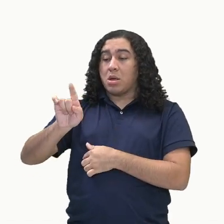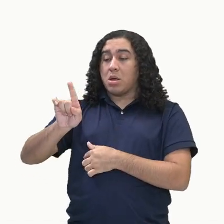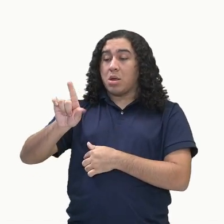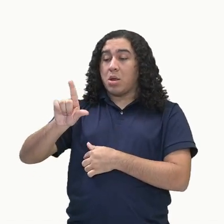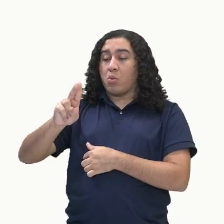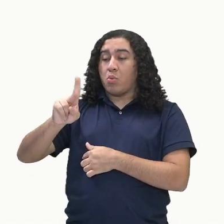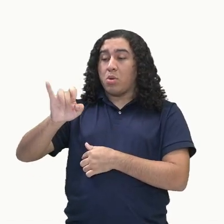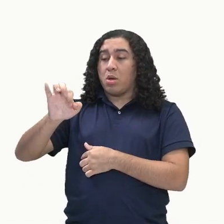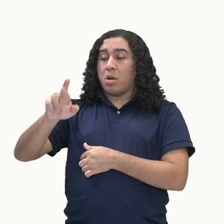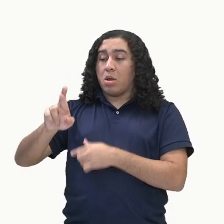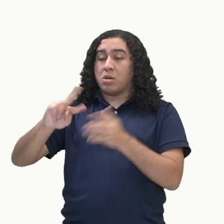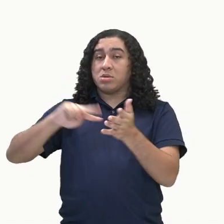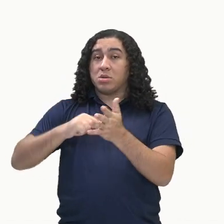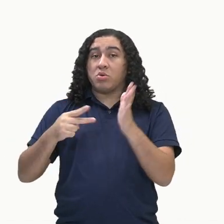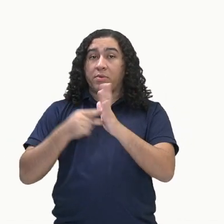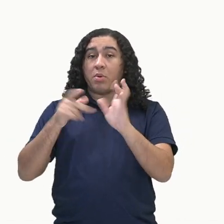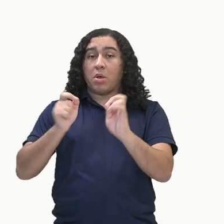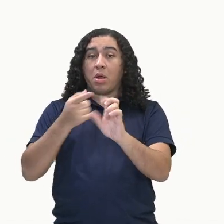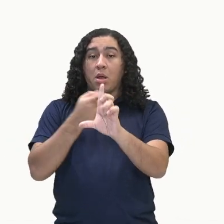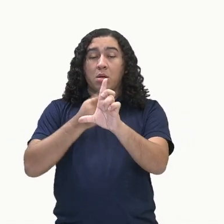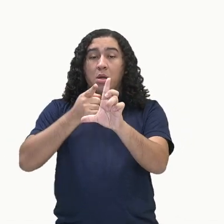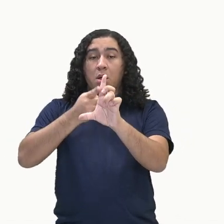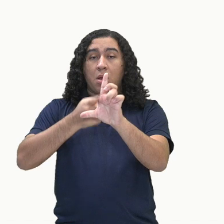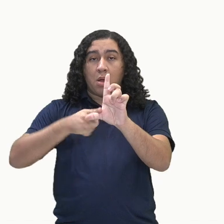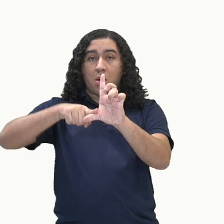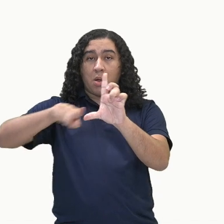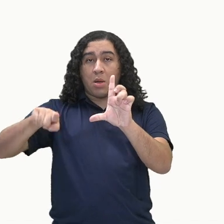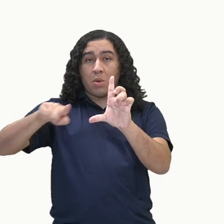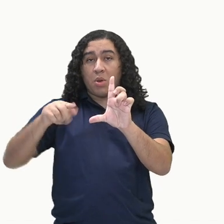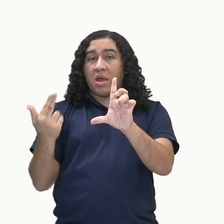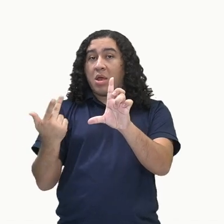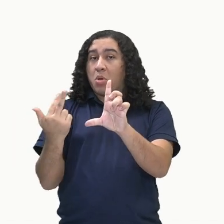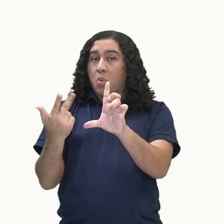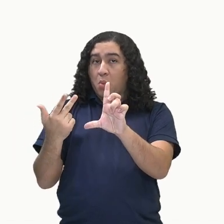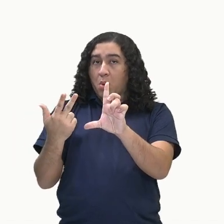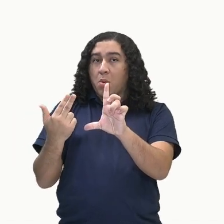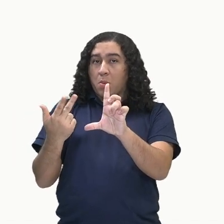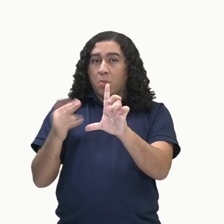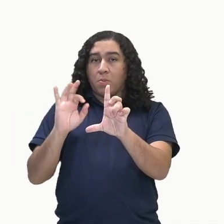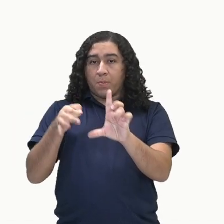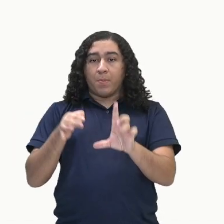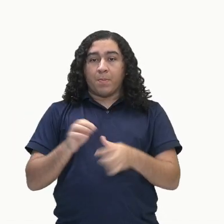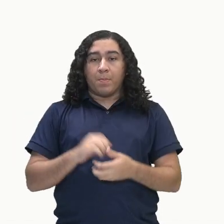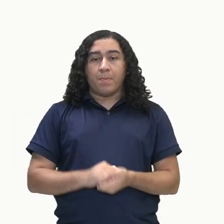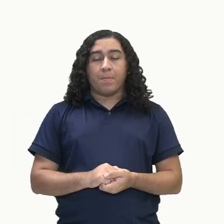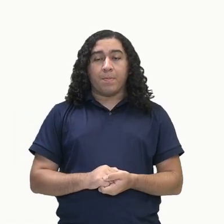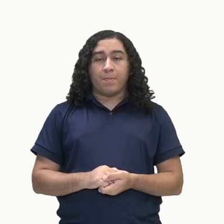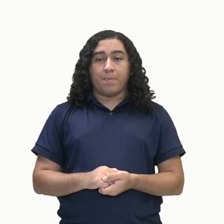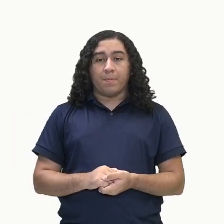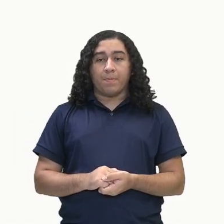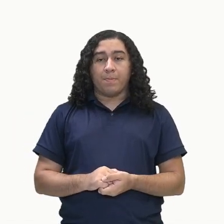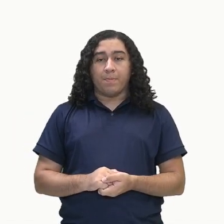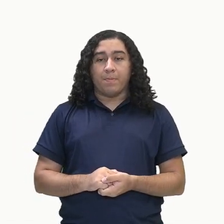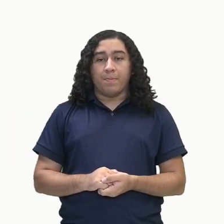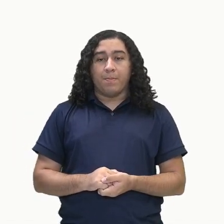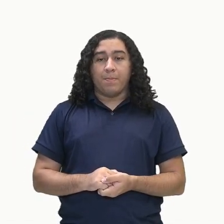ângulos com a mesma medida, ou seja, medidas congruentes,